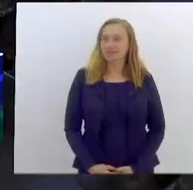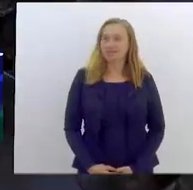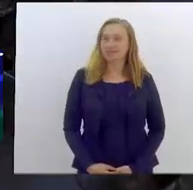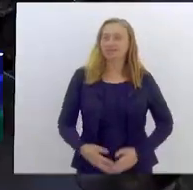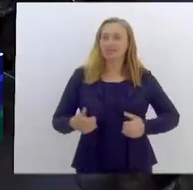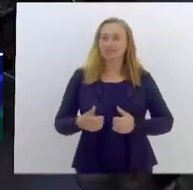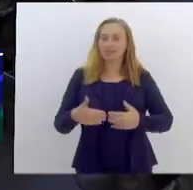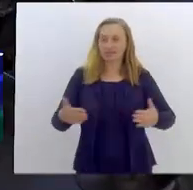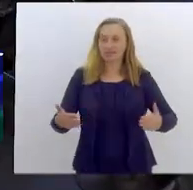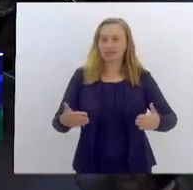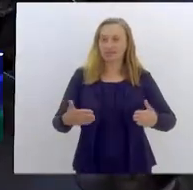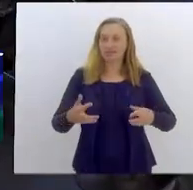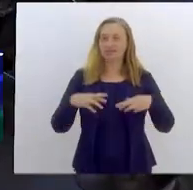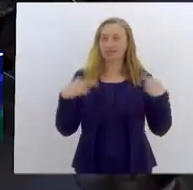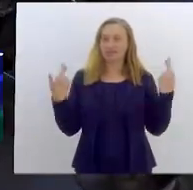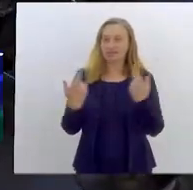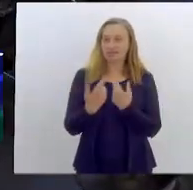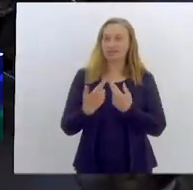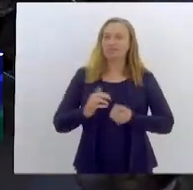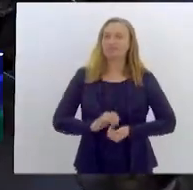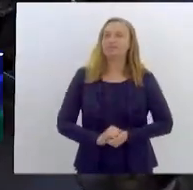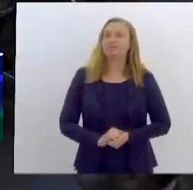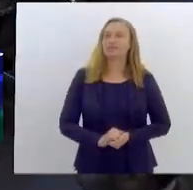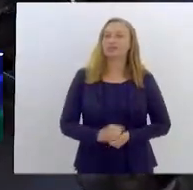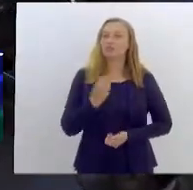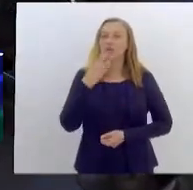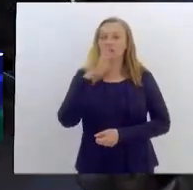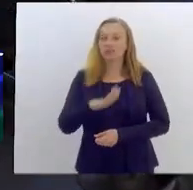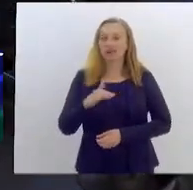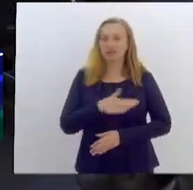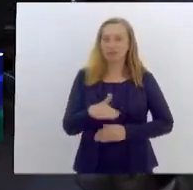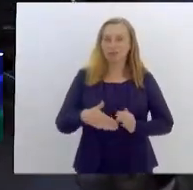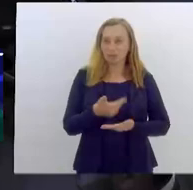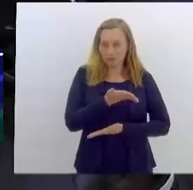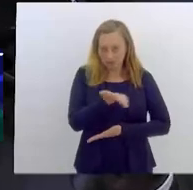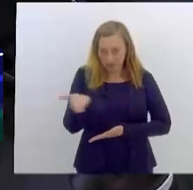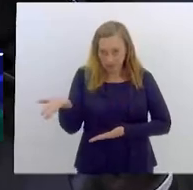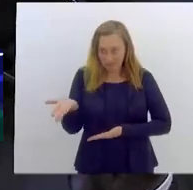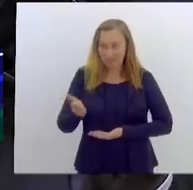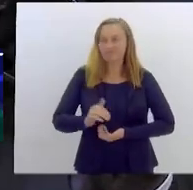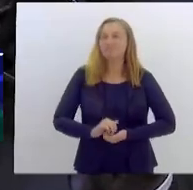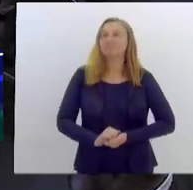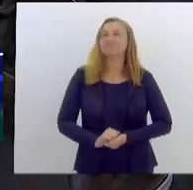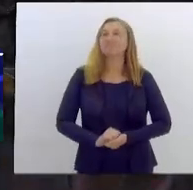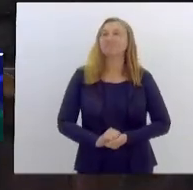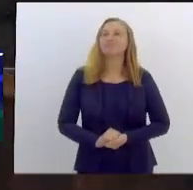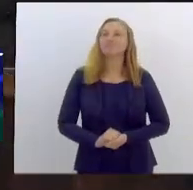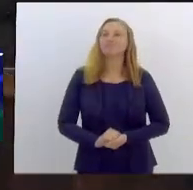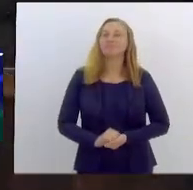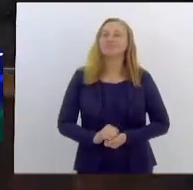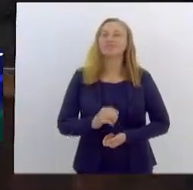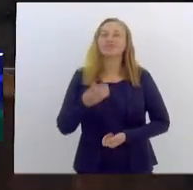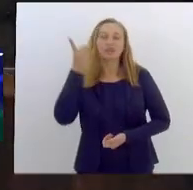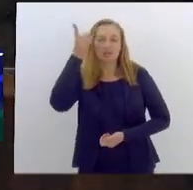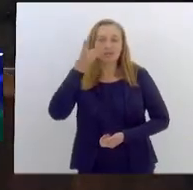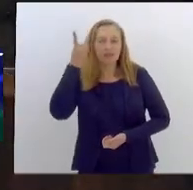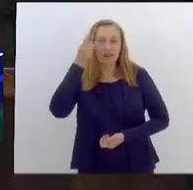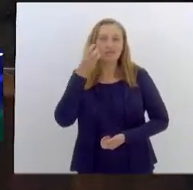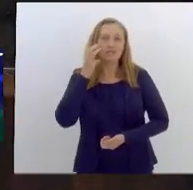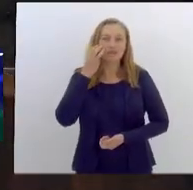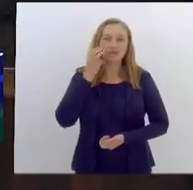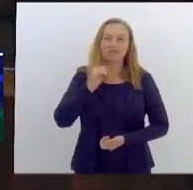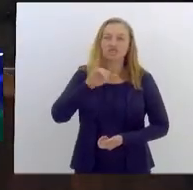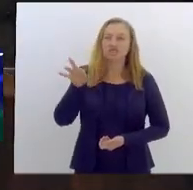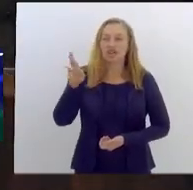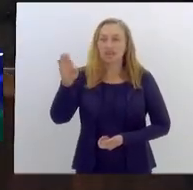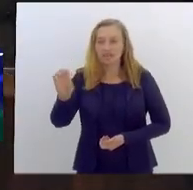Está reaberta a sessão. Boa tarde a todos e todas. Jairi, deputado Jairi, Valdeque Carneiro,